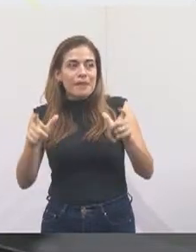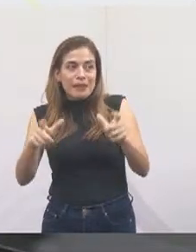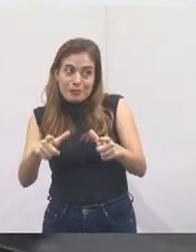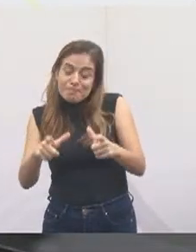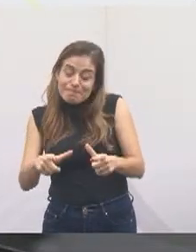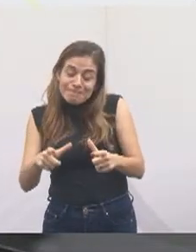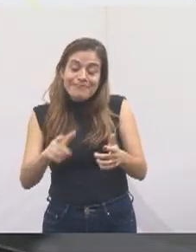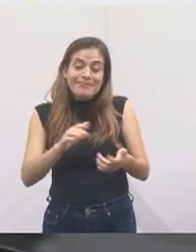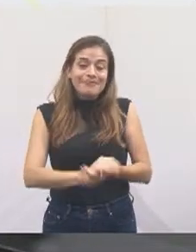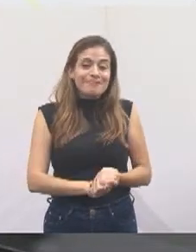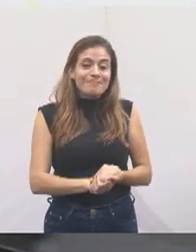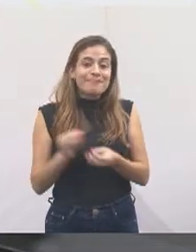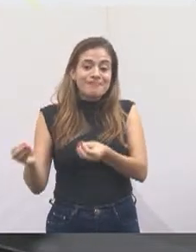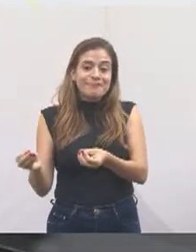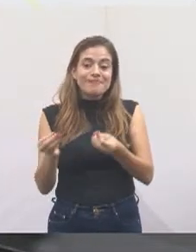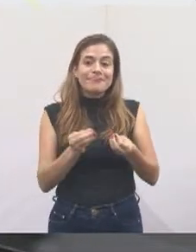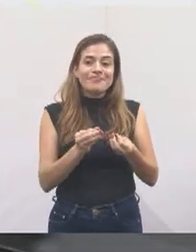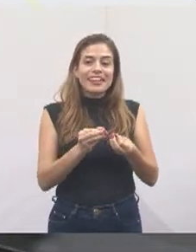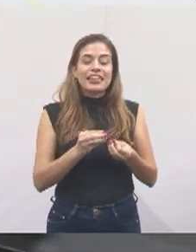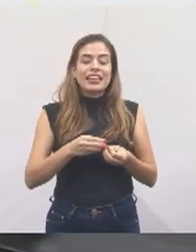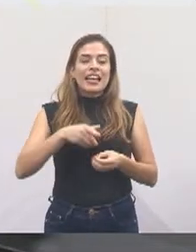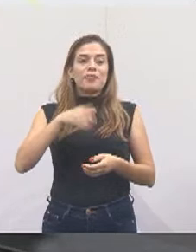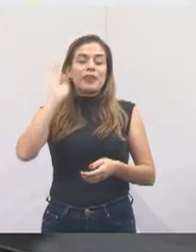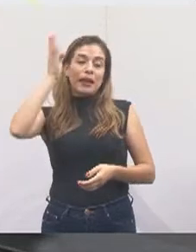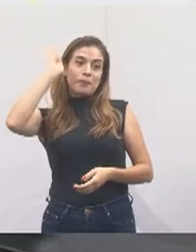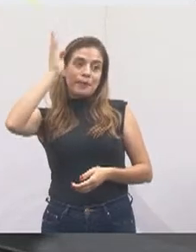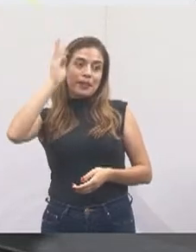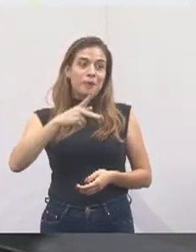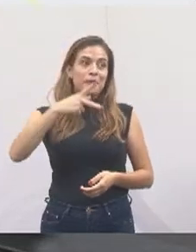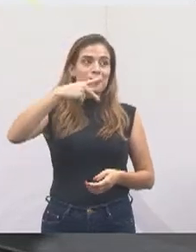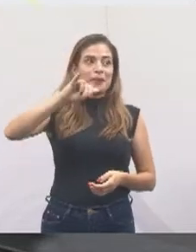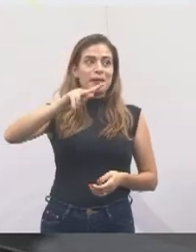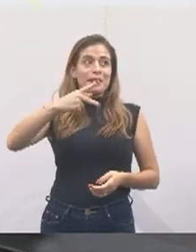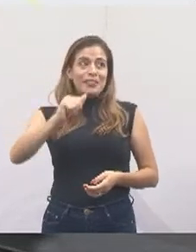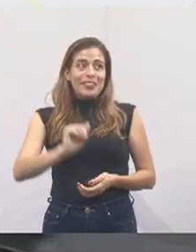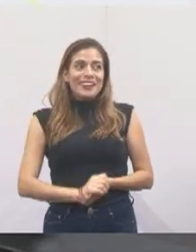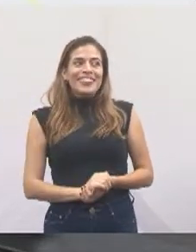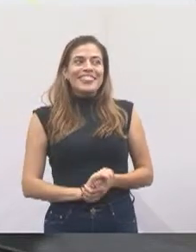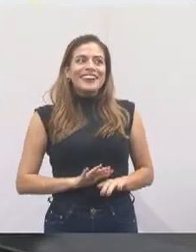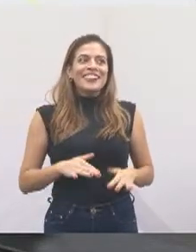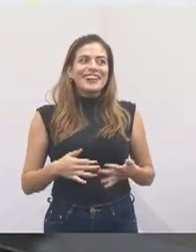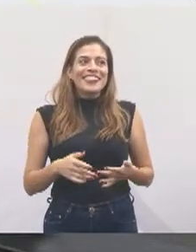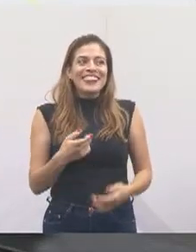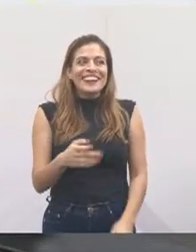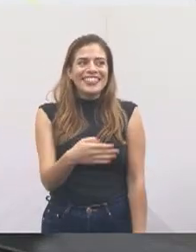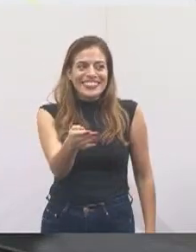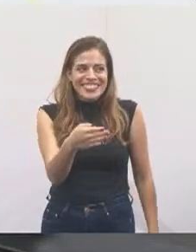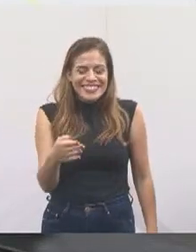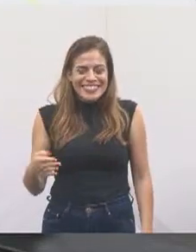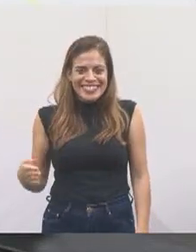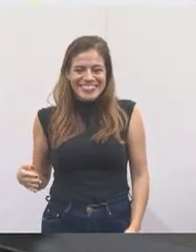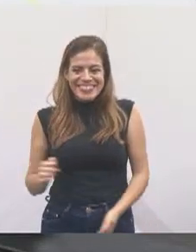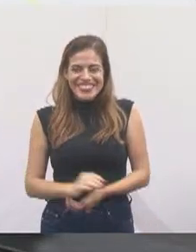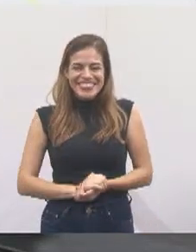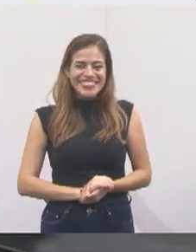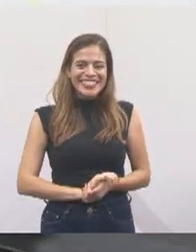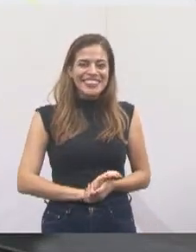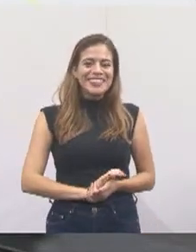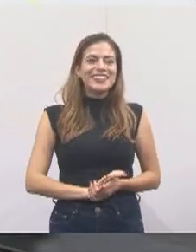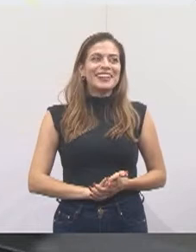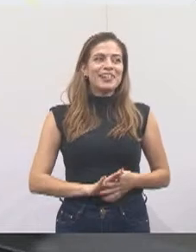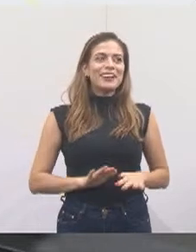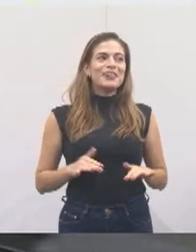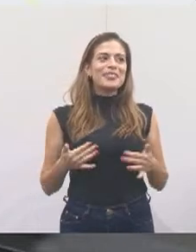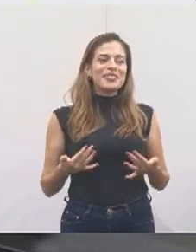com água de poço ou de caminhão pipa o caminhão pipa os peixes serão alimentados diariamente